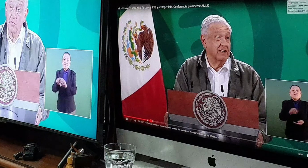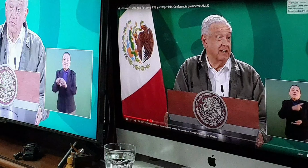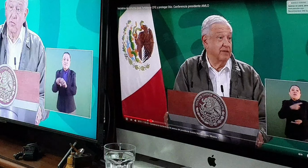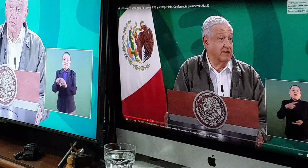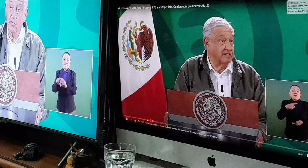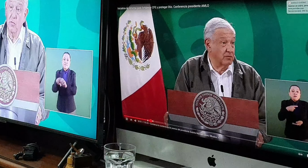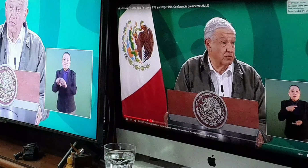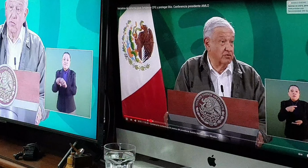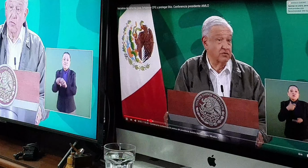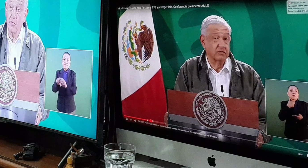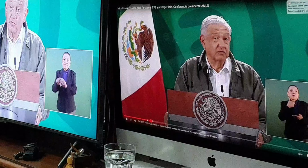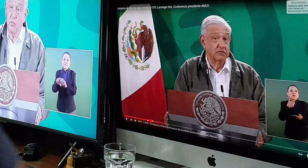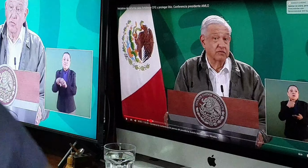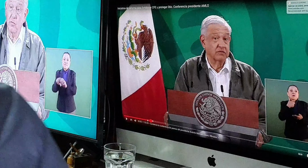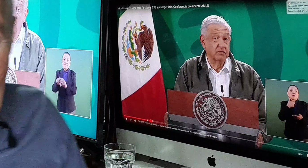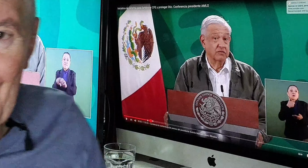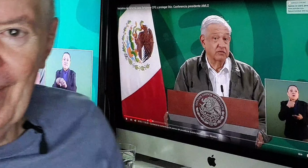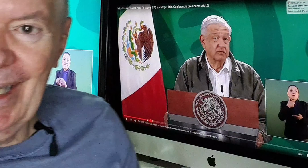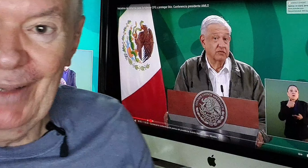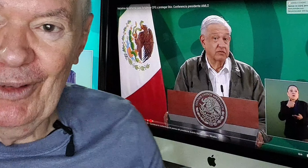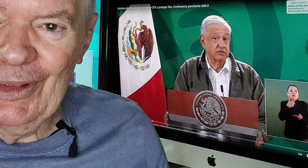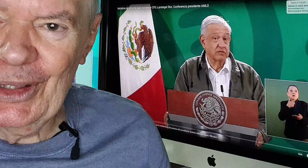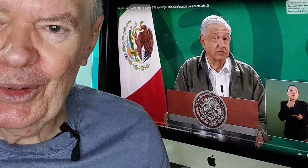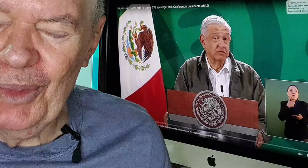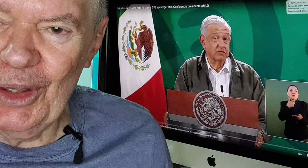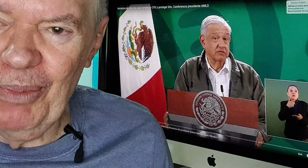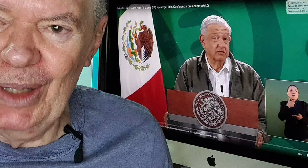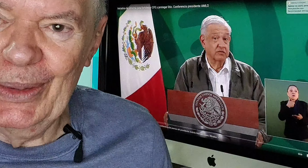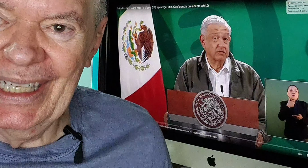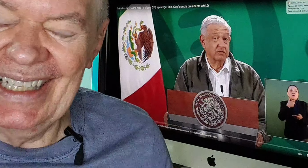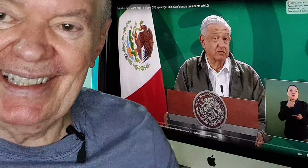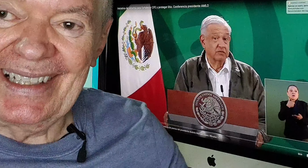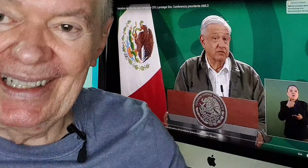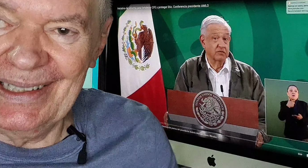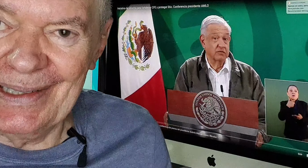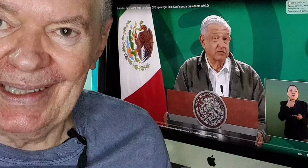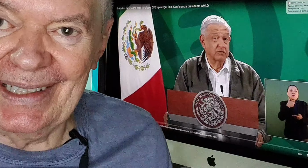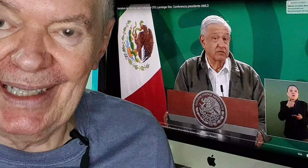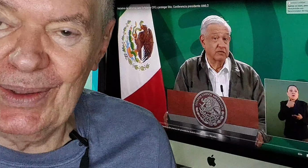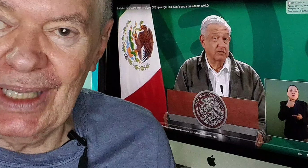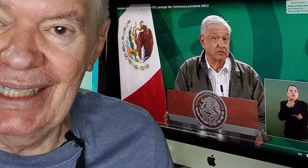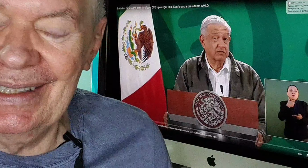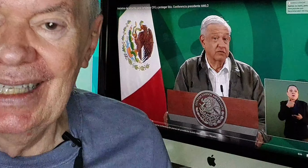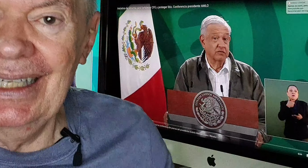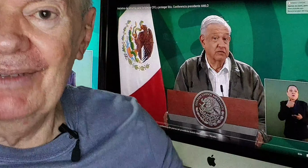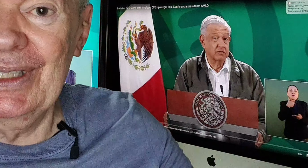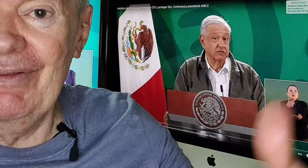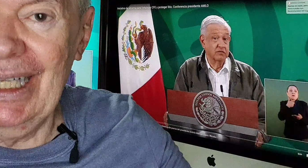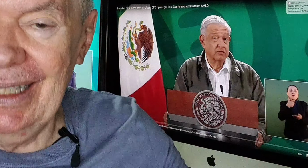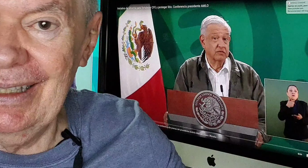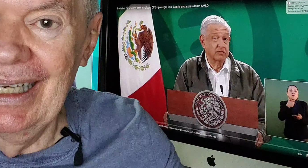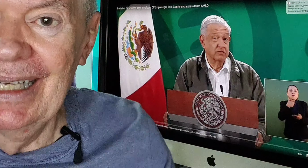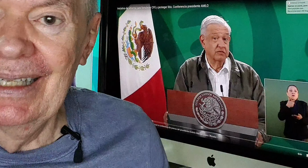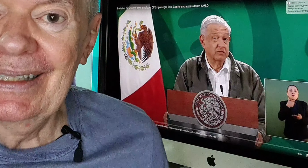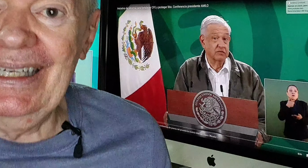precios elevadísimos. Então, é o dito monopólio, né, dessas grandes transnacionais, e aí você